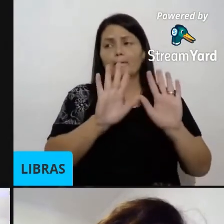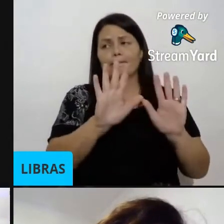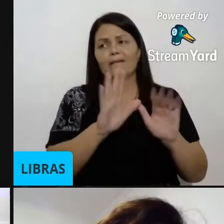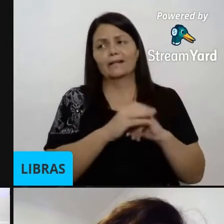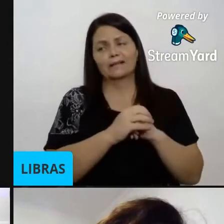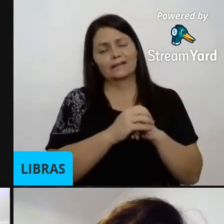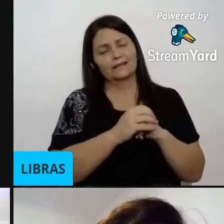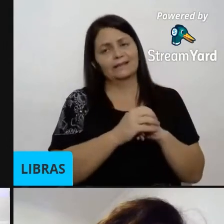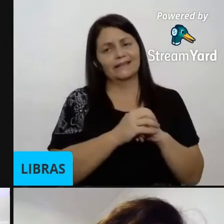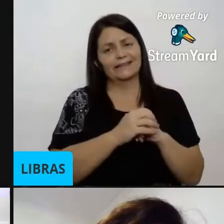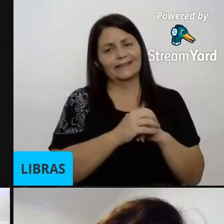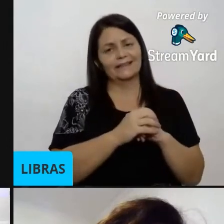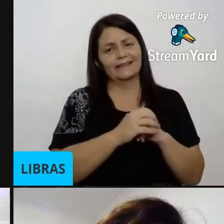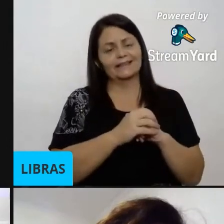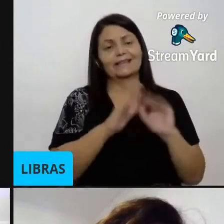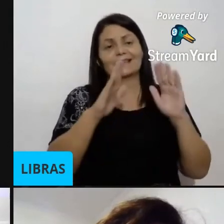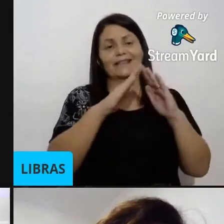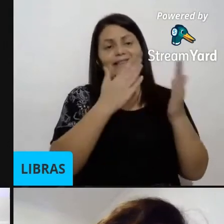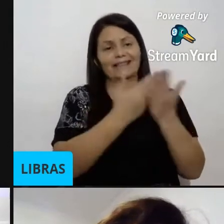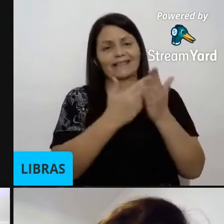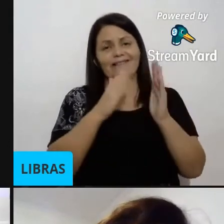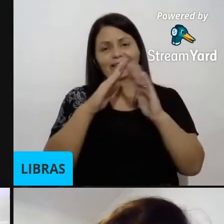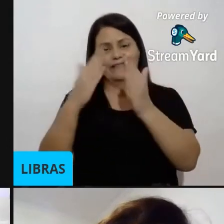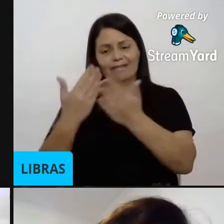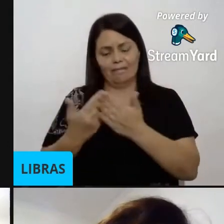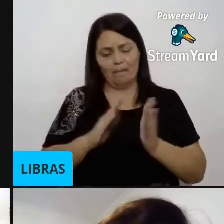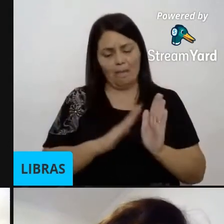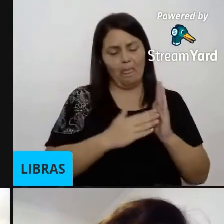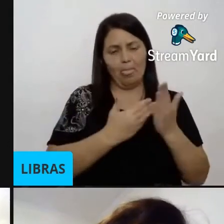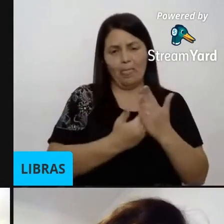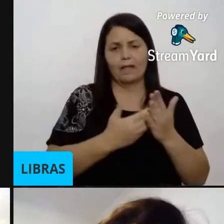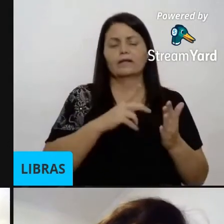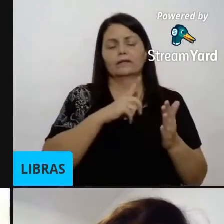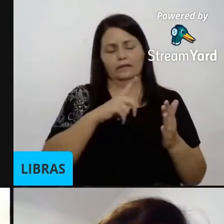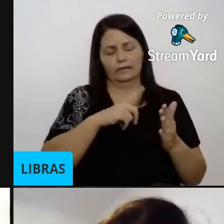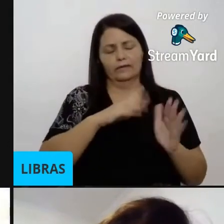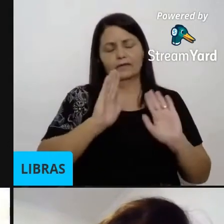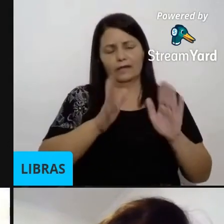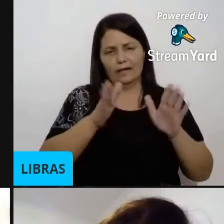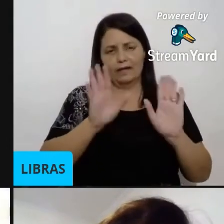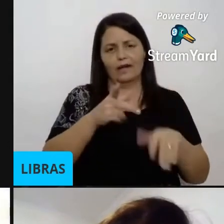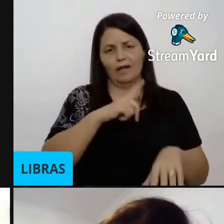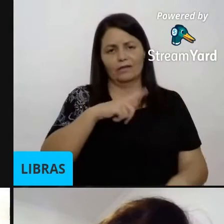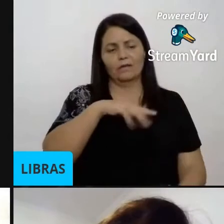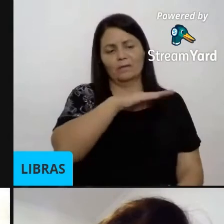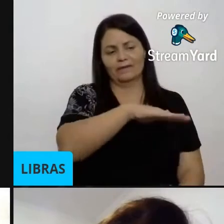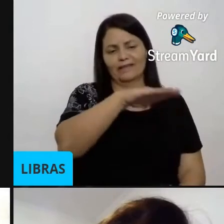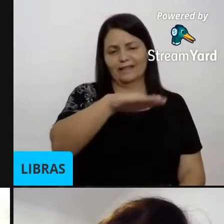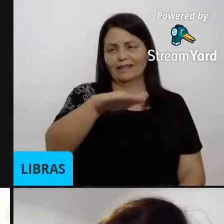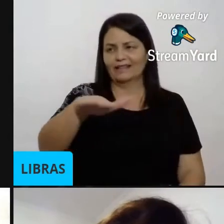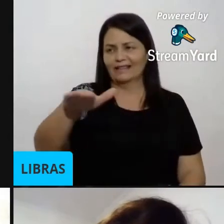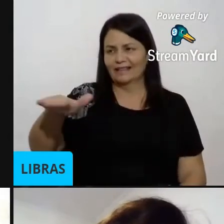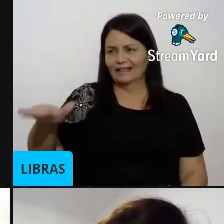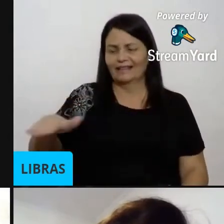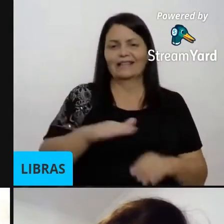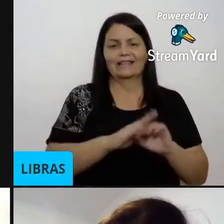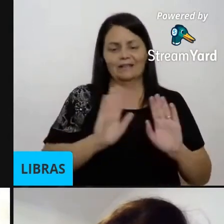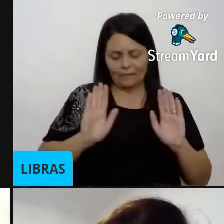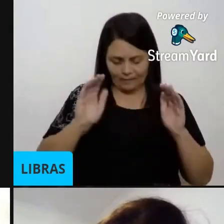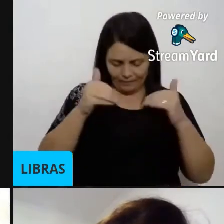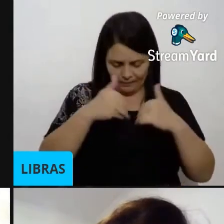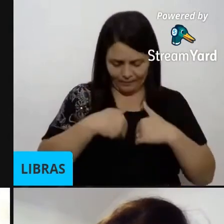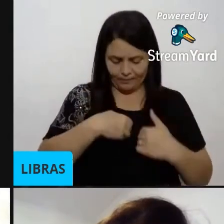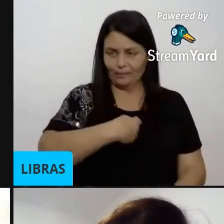gente, nas escolas por onde passei, já tivemos muitas crianças do espectro